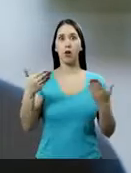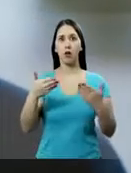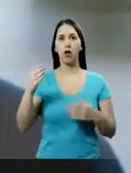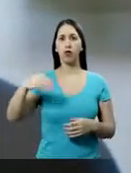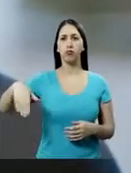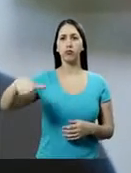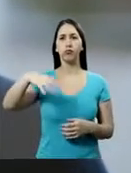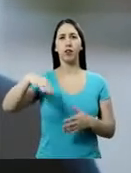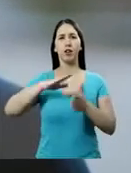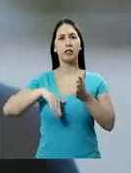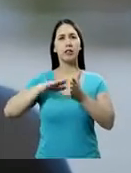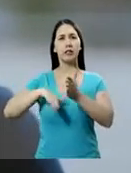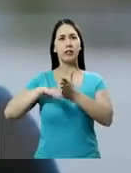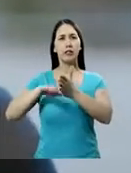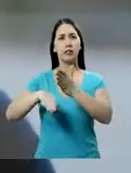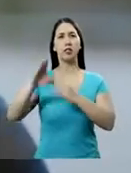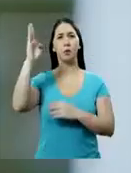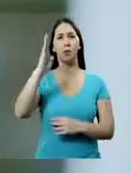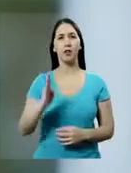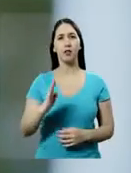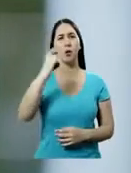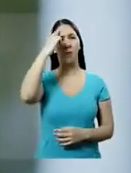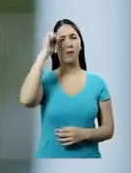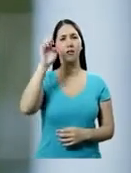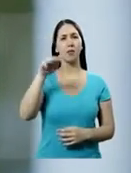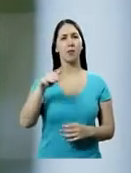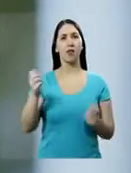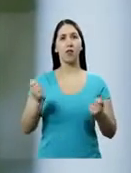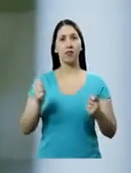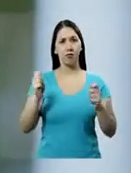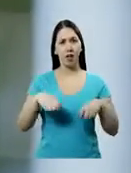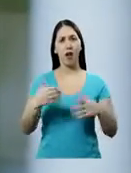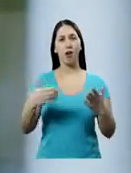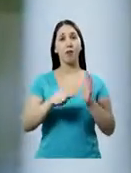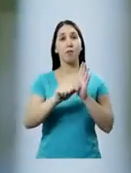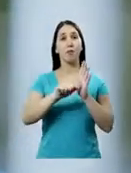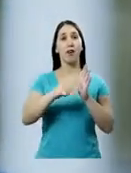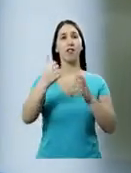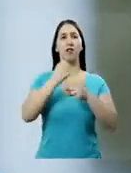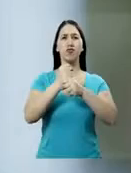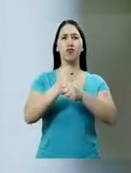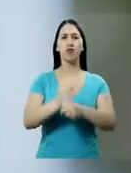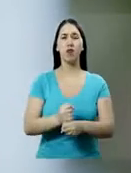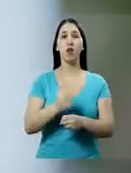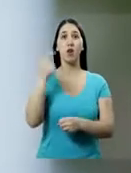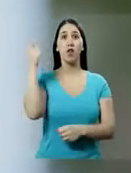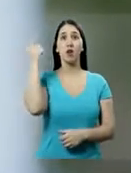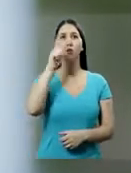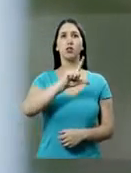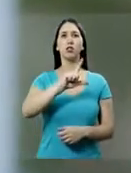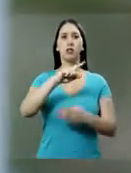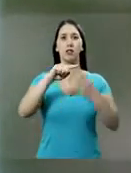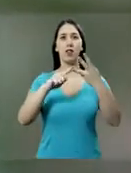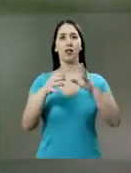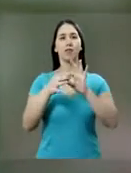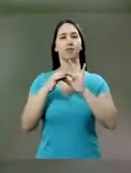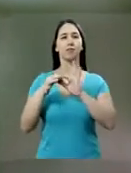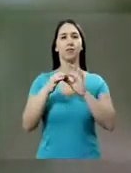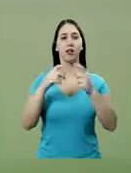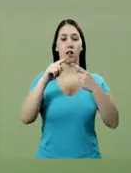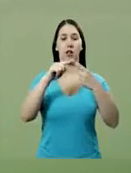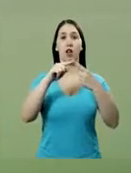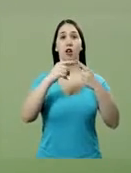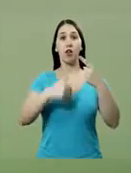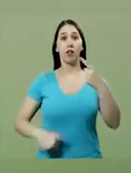eleição, eles estão sendo varridos do Brasil. Pense bem, pela primeira vez em muitos anos, temos a chance de fazer uma tríplice